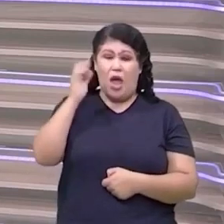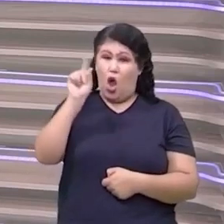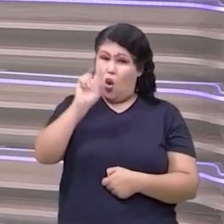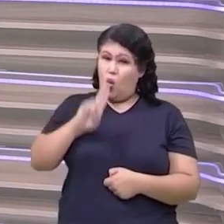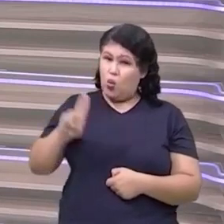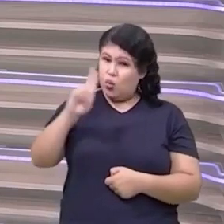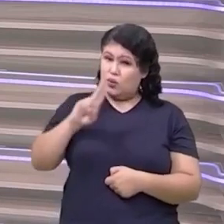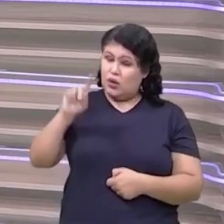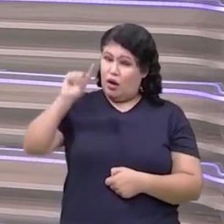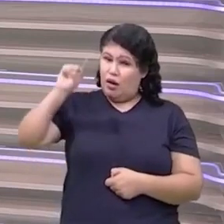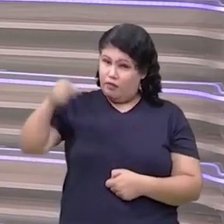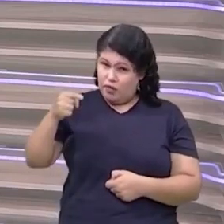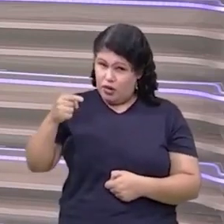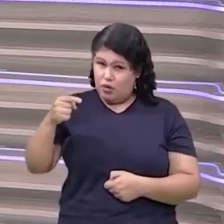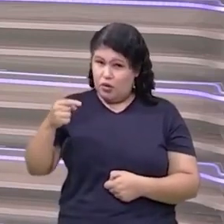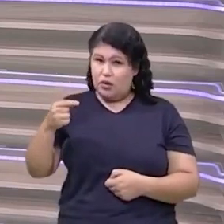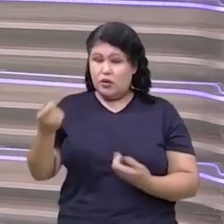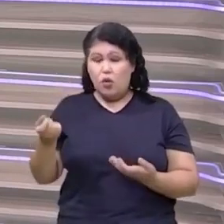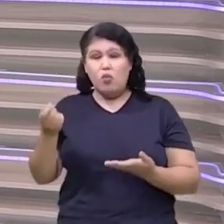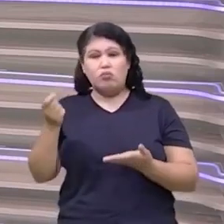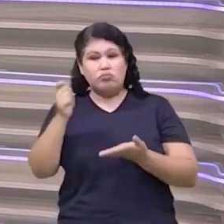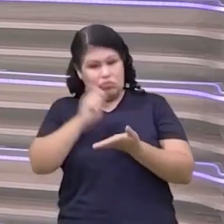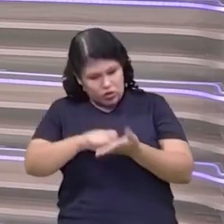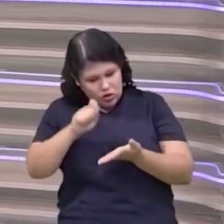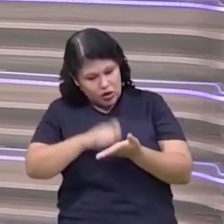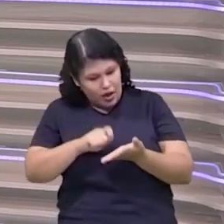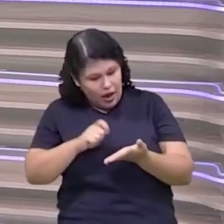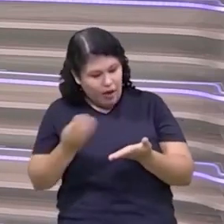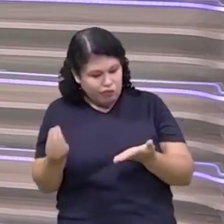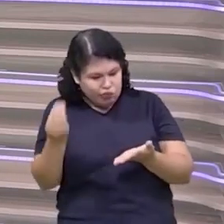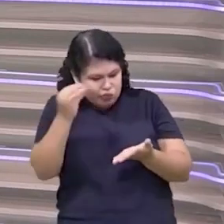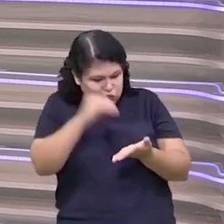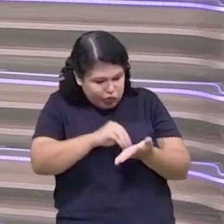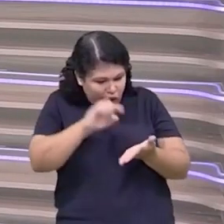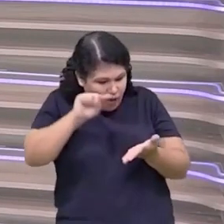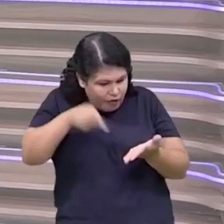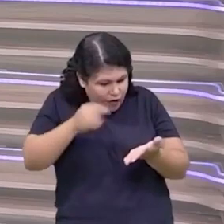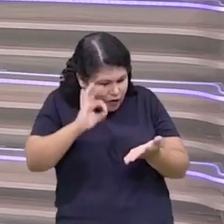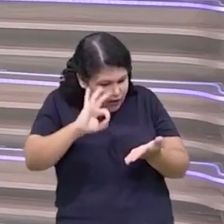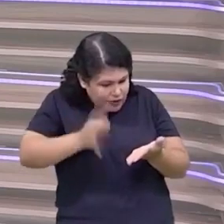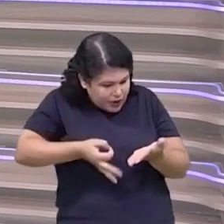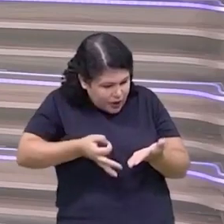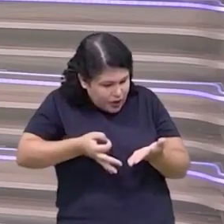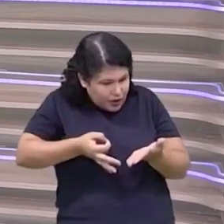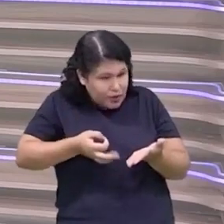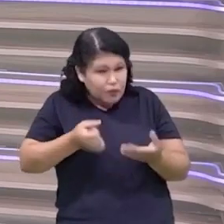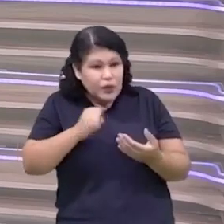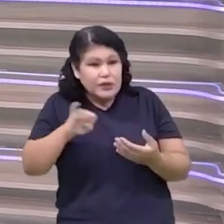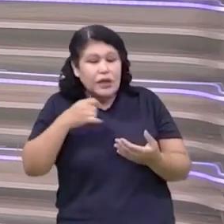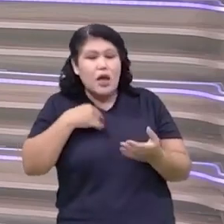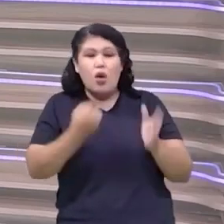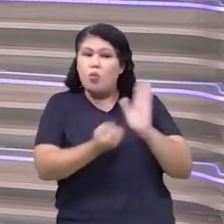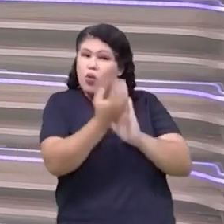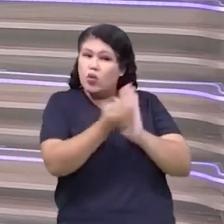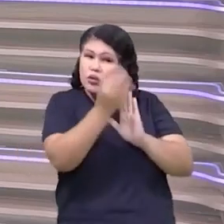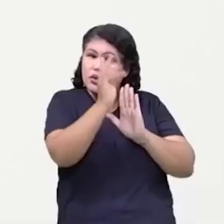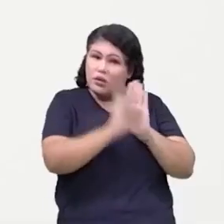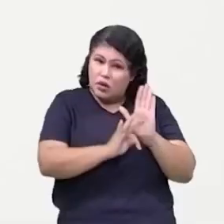que aplica. Logo, eu vou colocar nos meus textos. Produzir um texto, a gente podia fazer uma atividade dessa